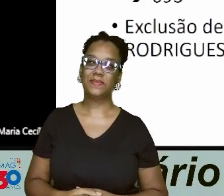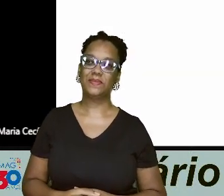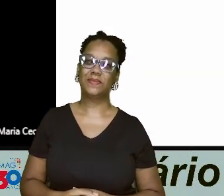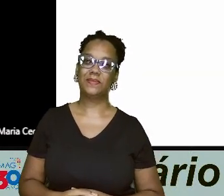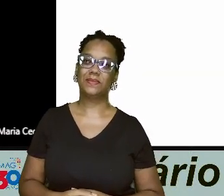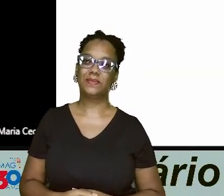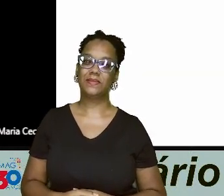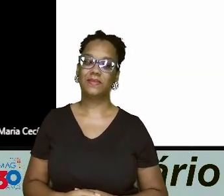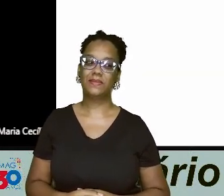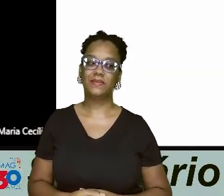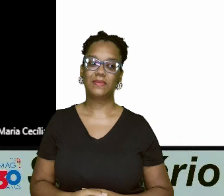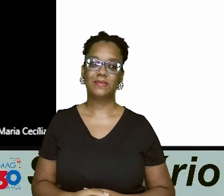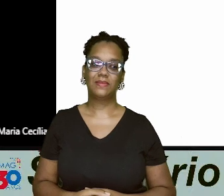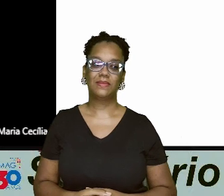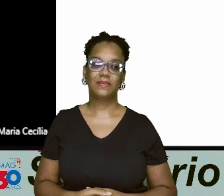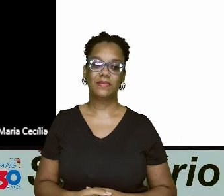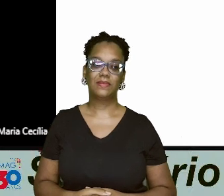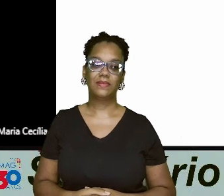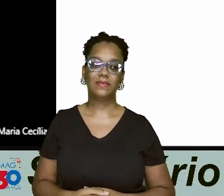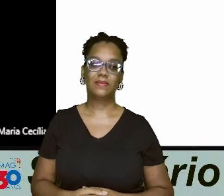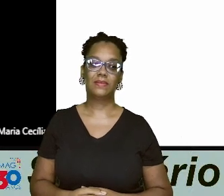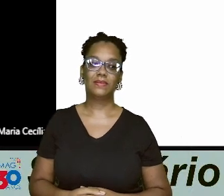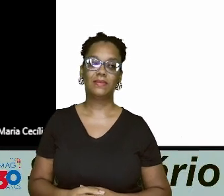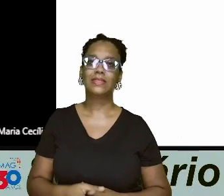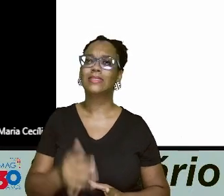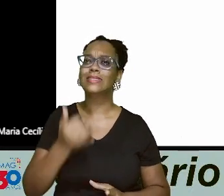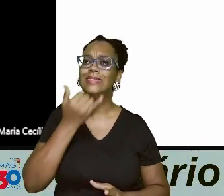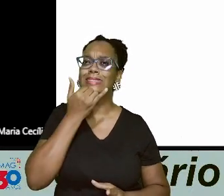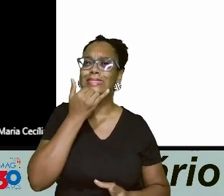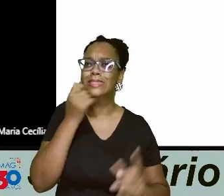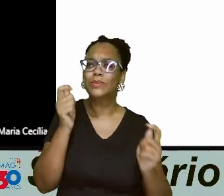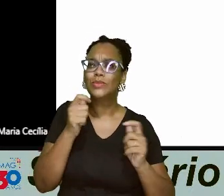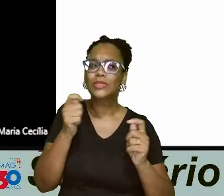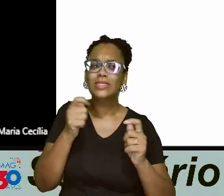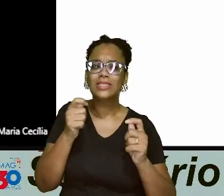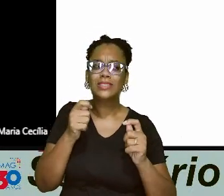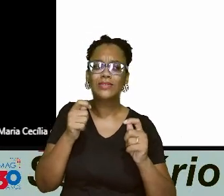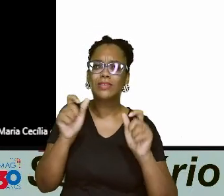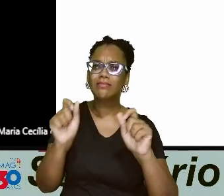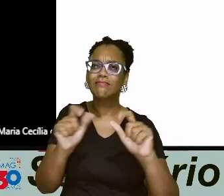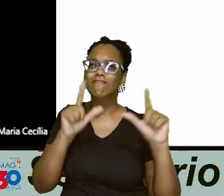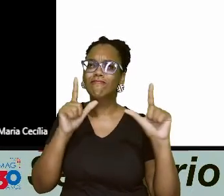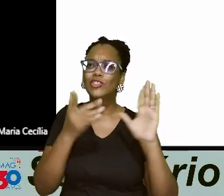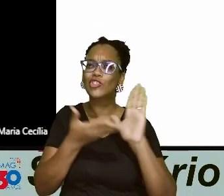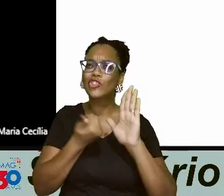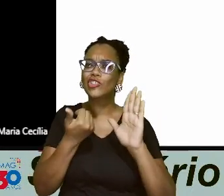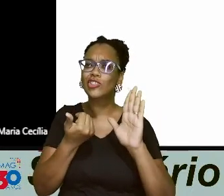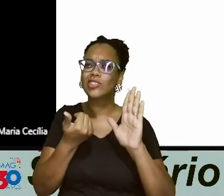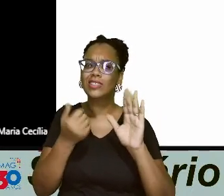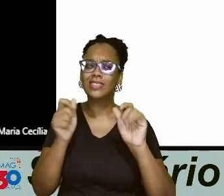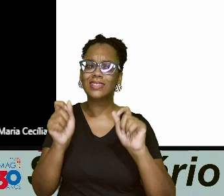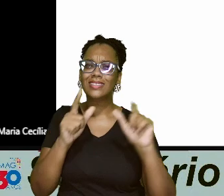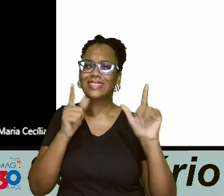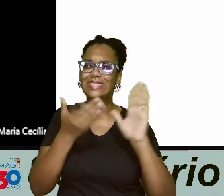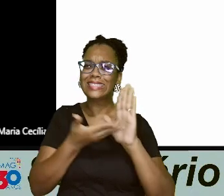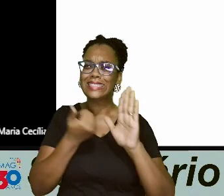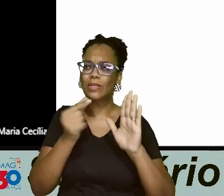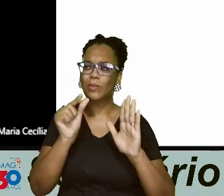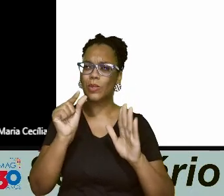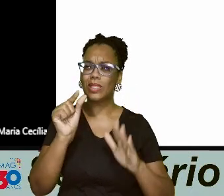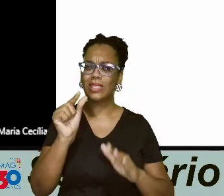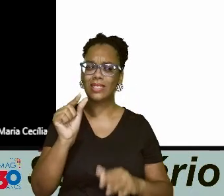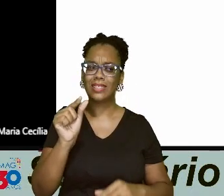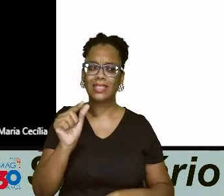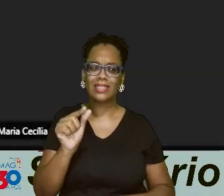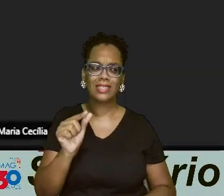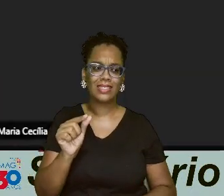Professora Cecília, eu pediria, se fosse possível, tirar o compartilhamento de tela um momentinho. Eric, só um